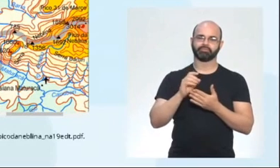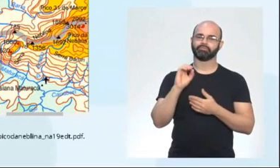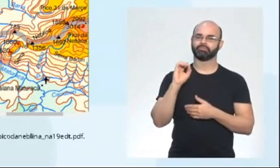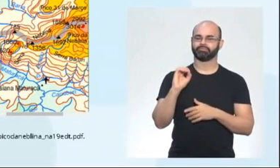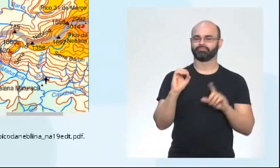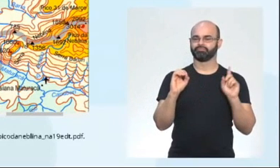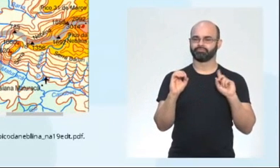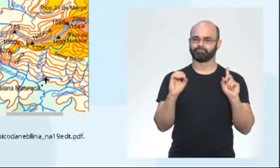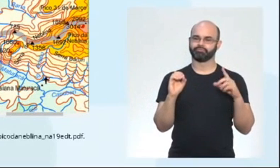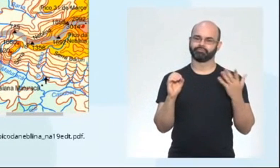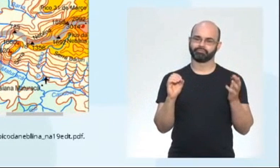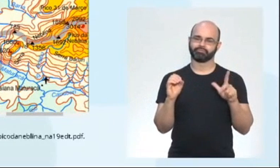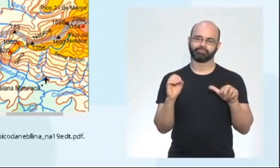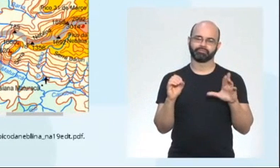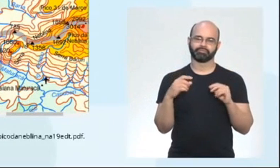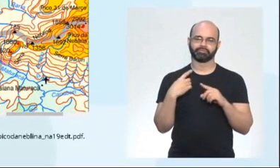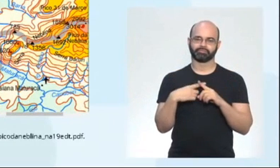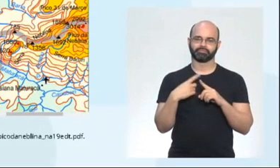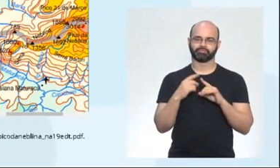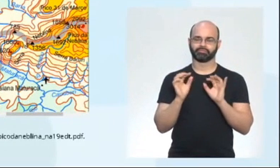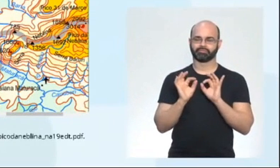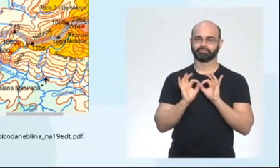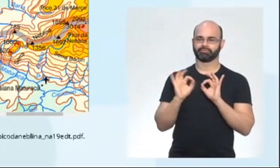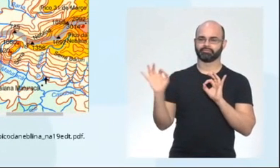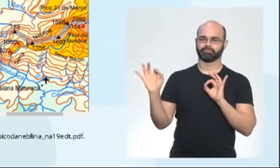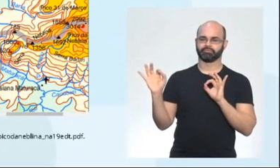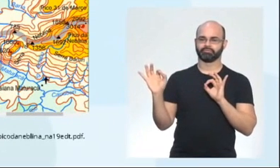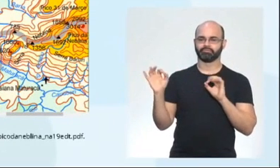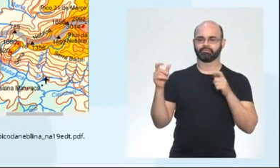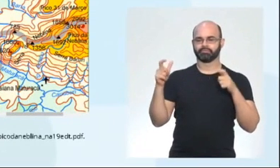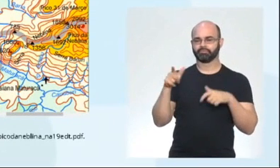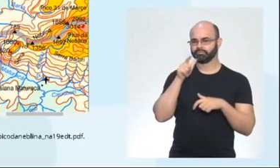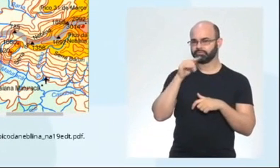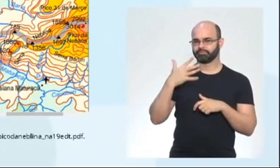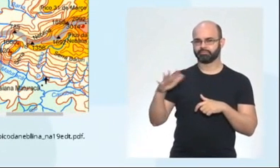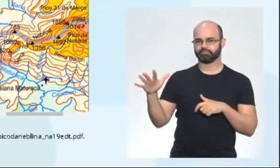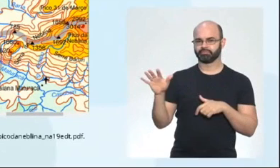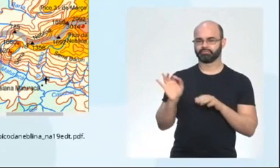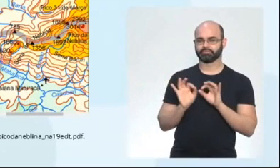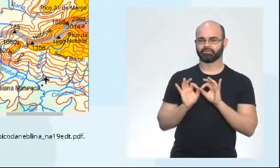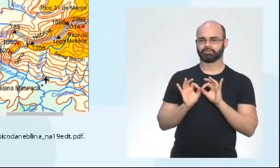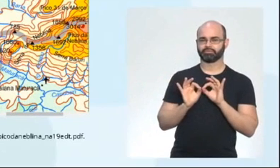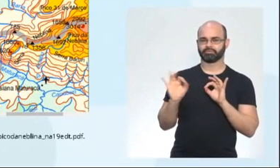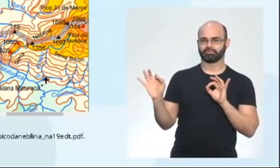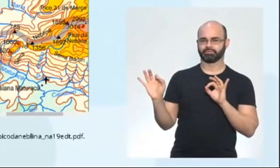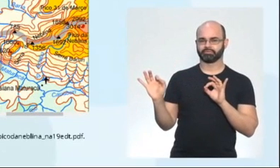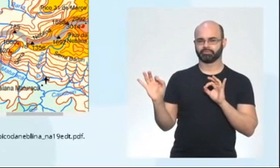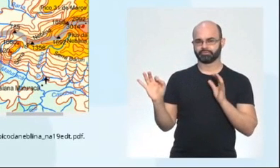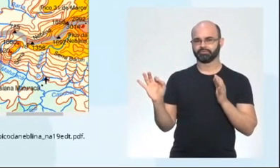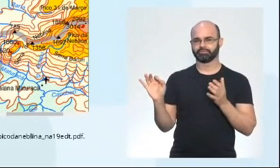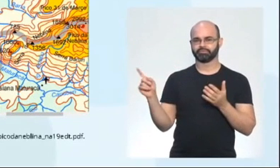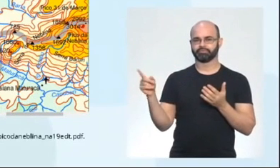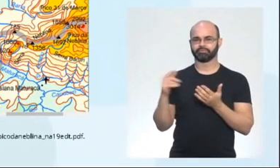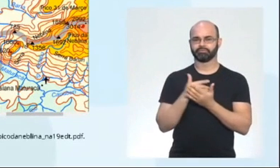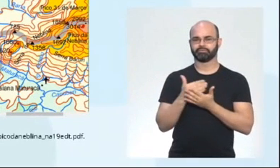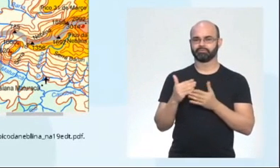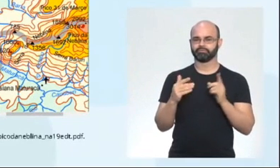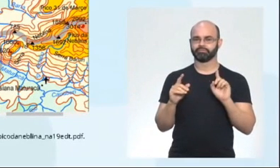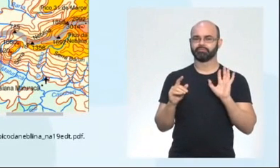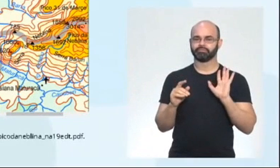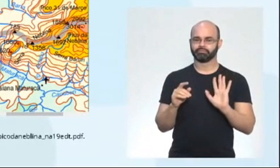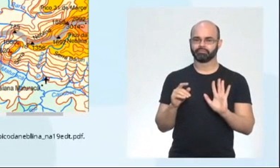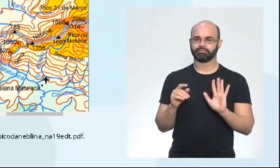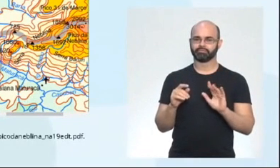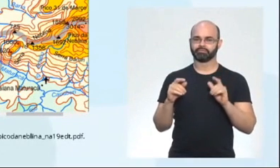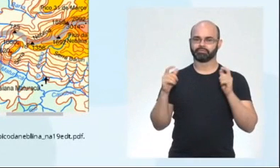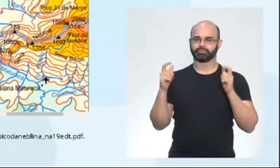porque ele está, né, distante, né, da região dos mares, do mar, né? Então, ele não vai começar, mas tem regiões aí que tem a